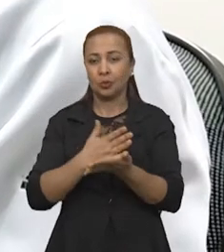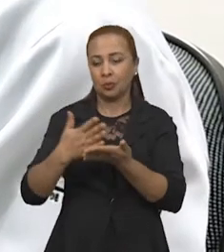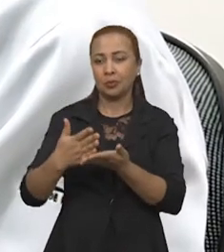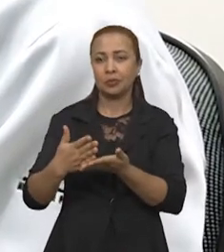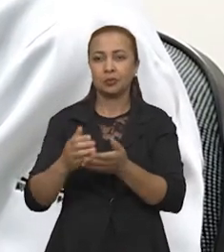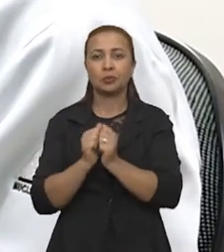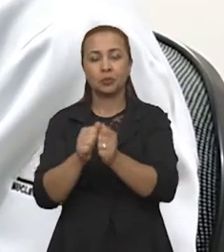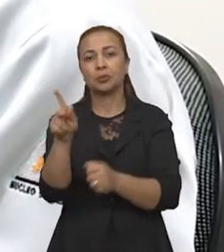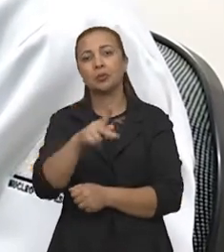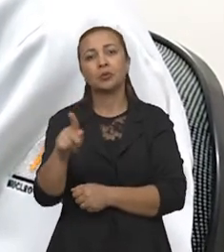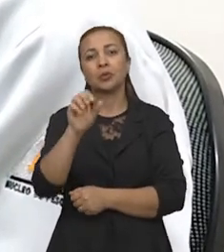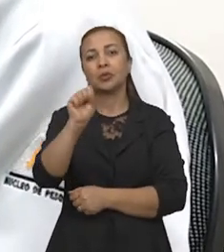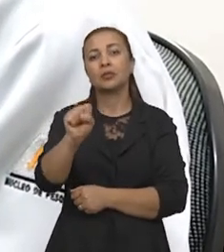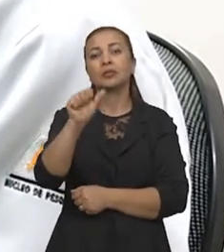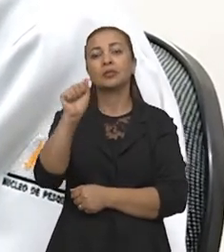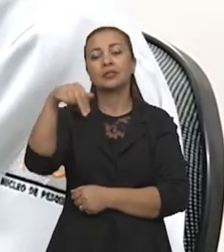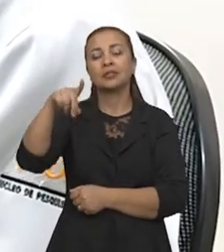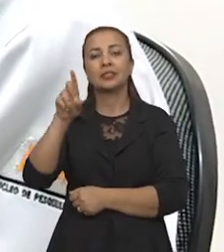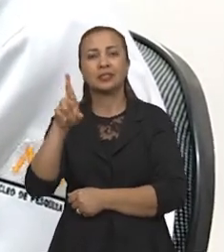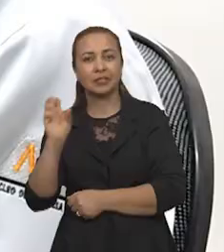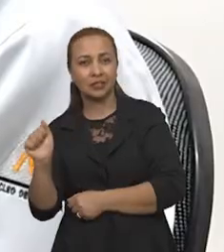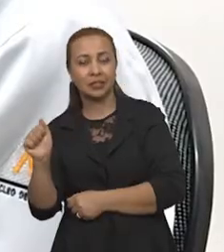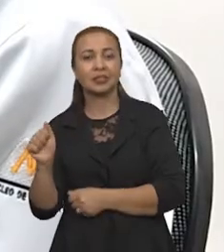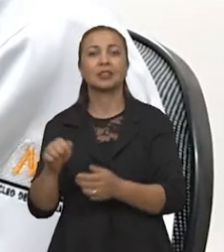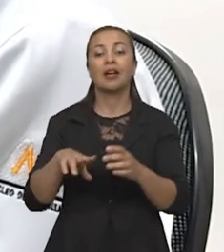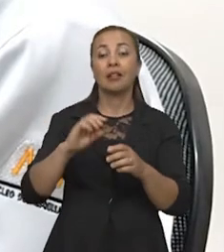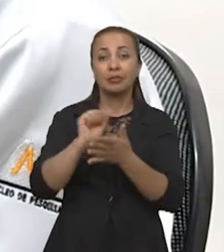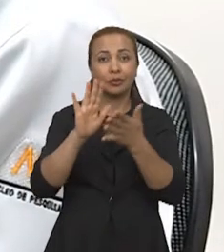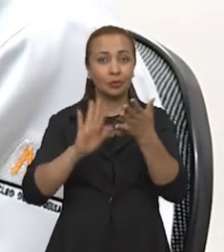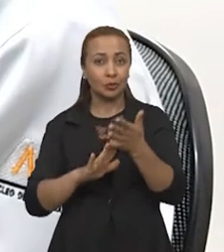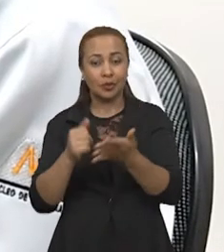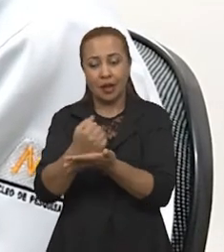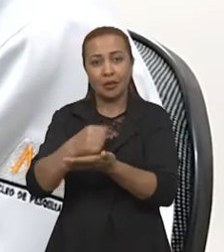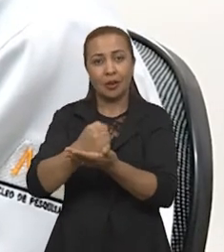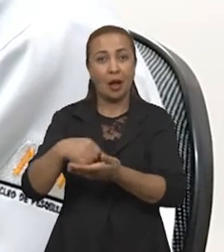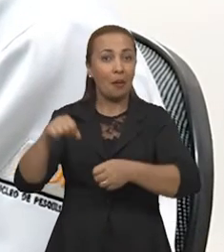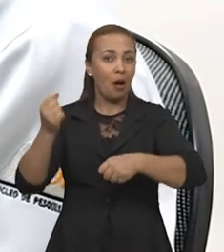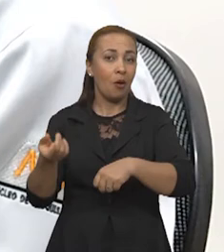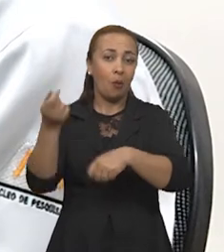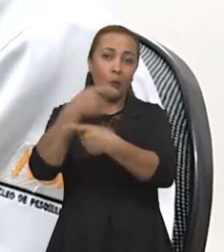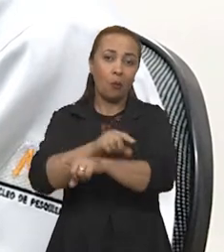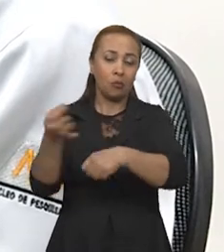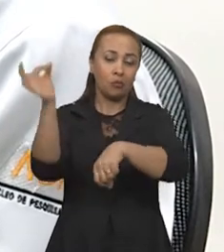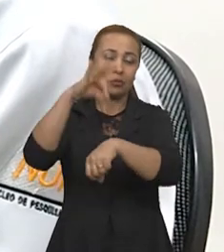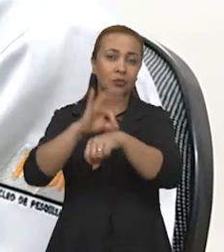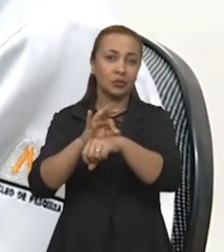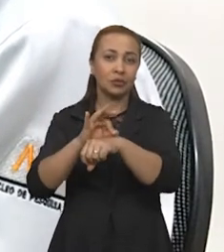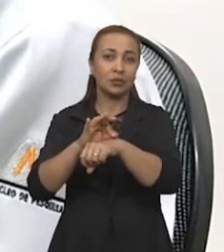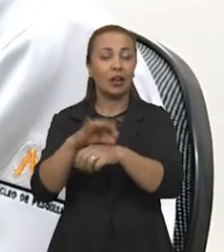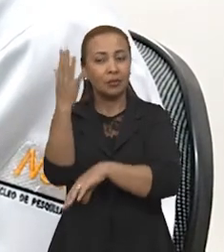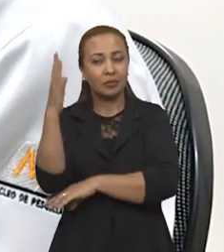né, com a professora Sandra Lúcia, da Cunha e Silva, e a atividade inseticida dessas plantas